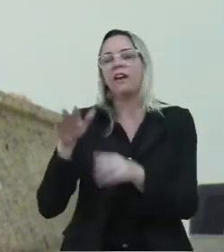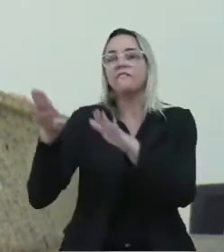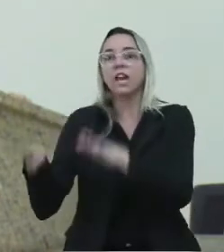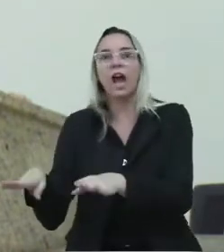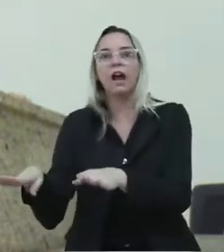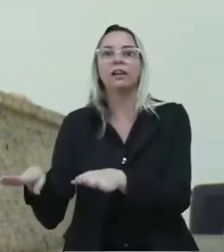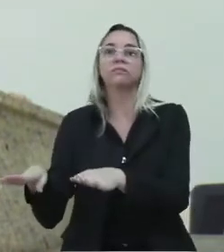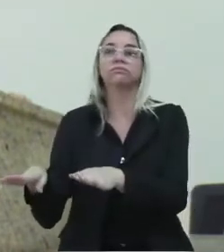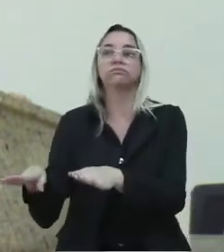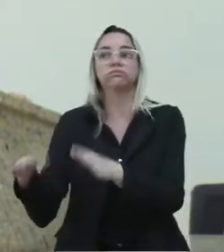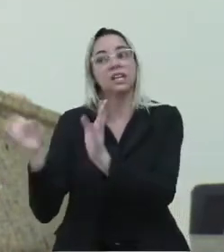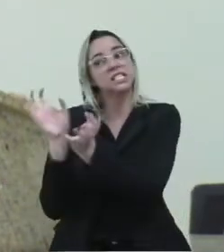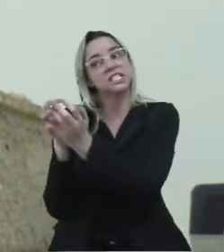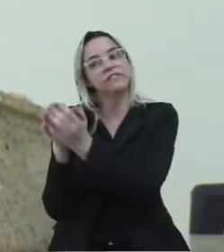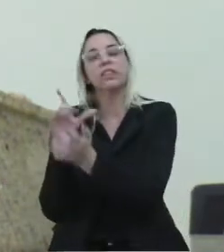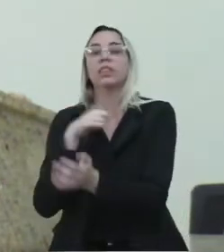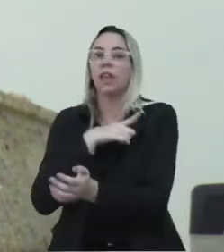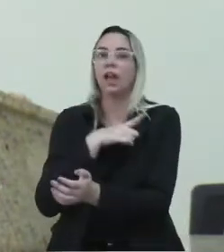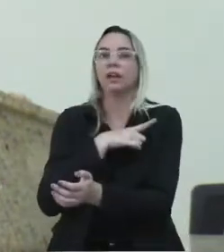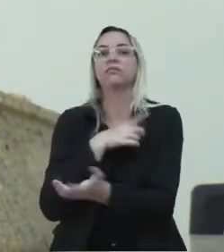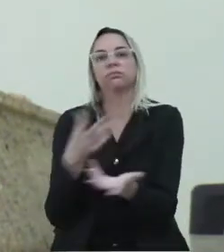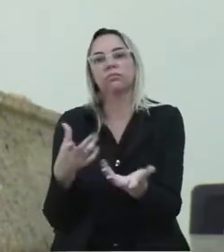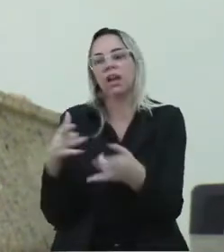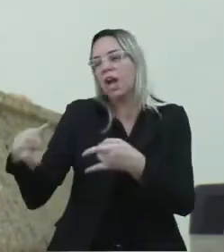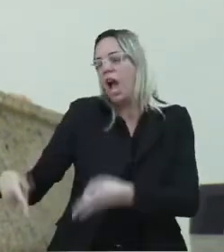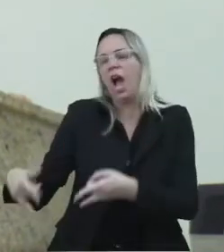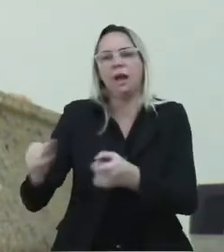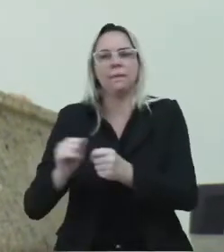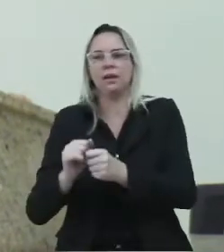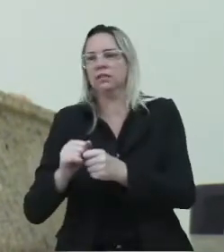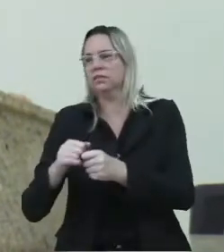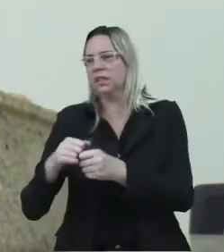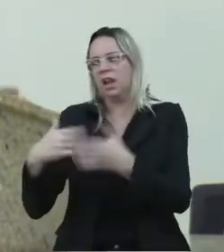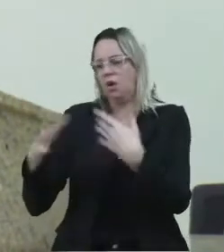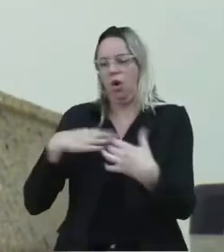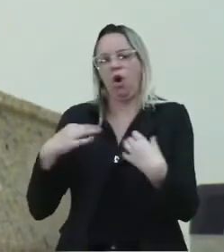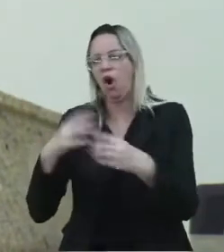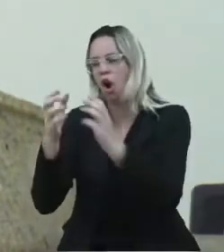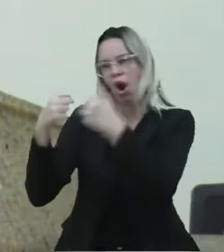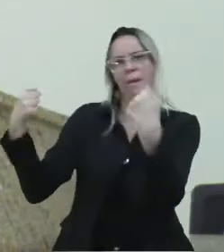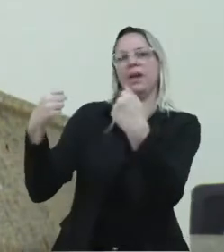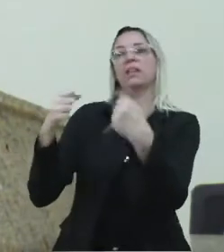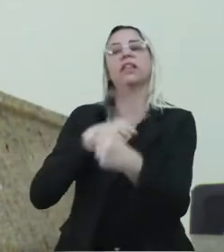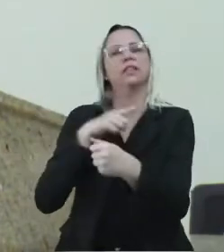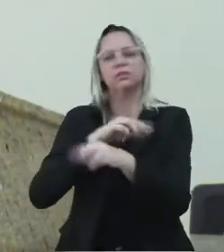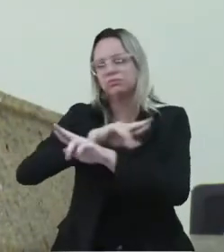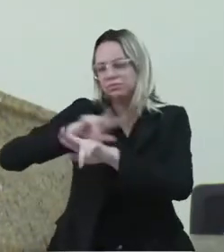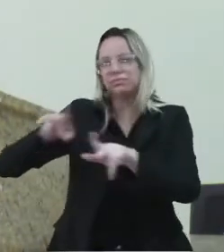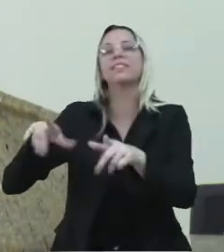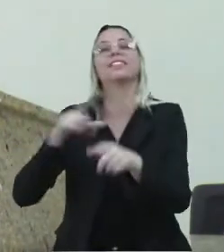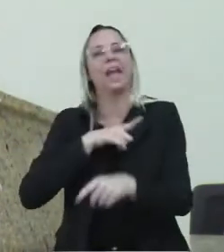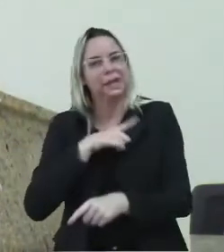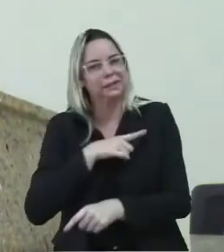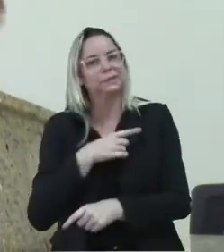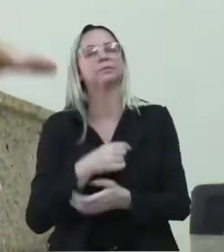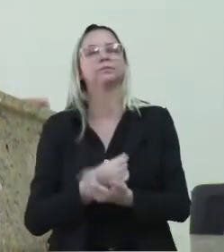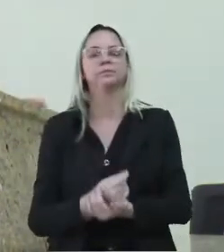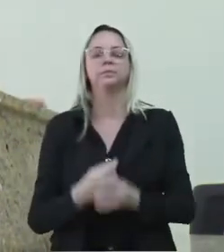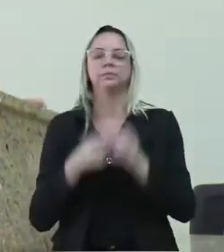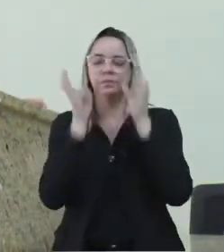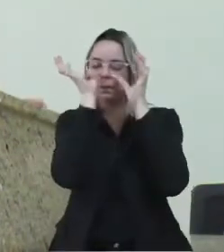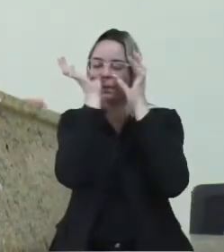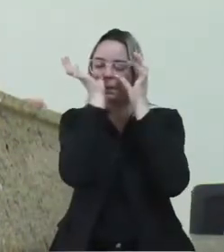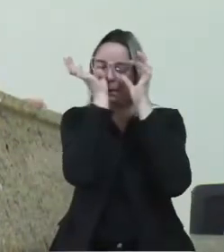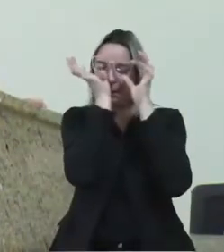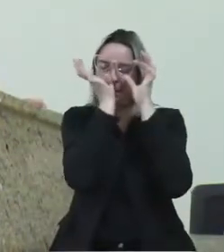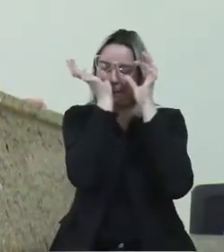comida, tem camas, você fica à vontade. Então, quero parabenizar o prefeito Alexandre Batité e até aqui